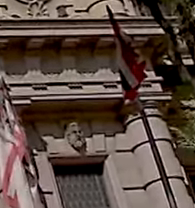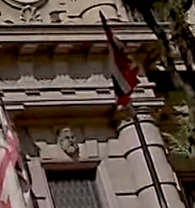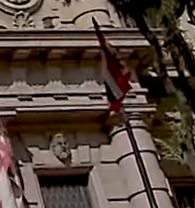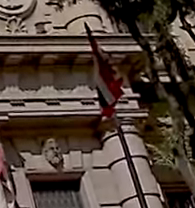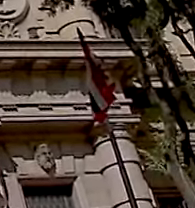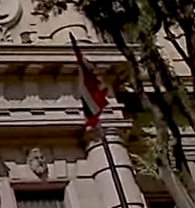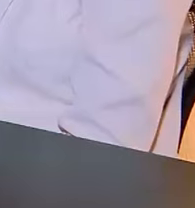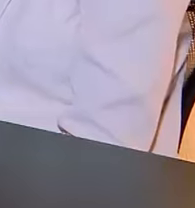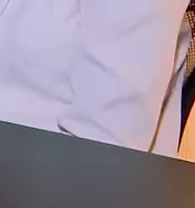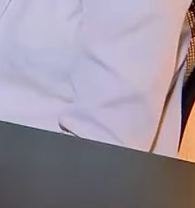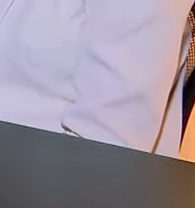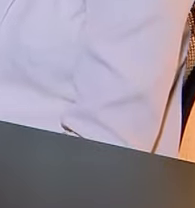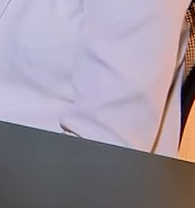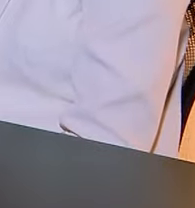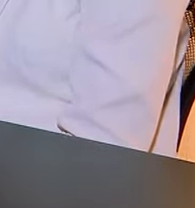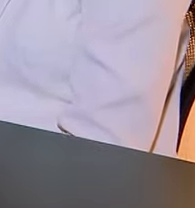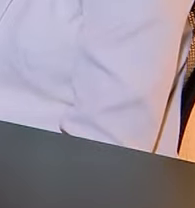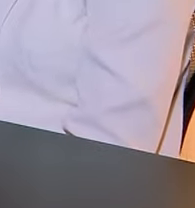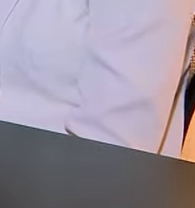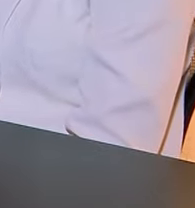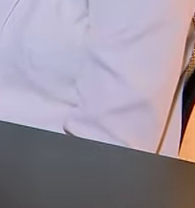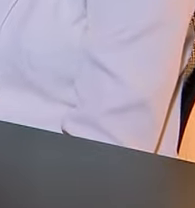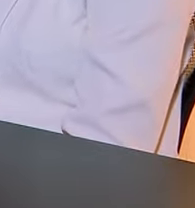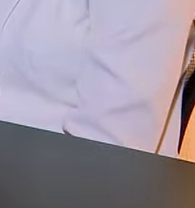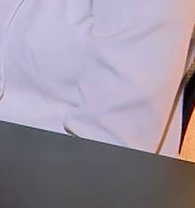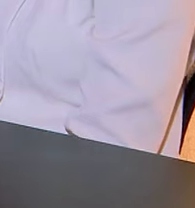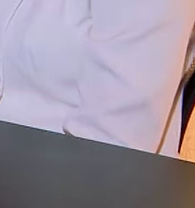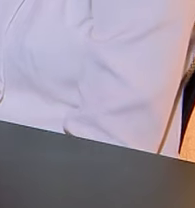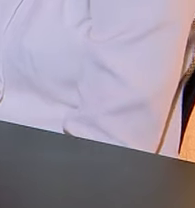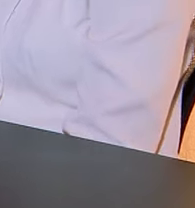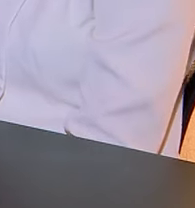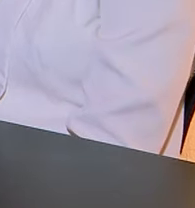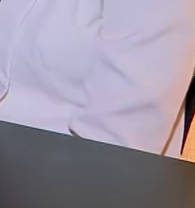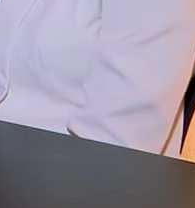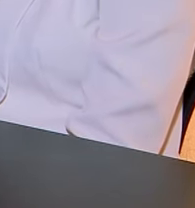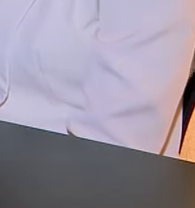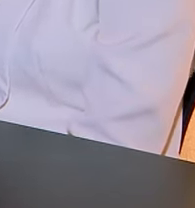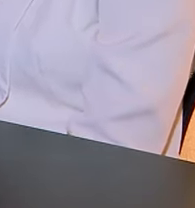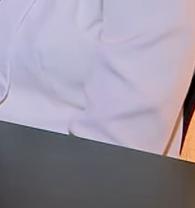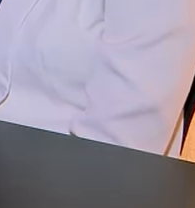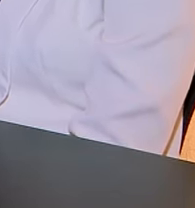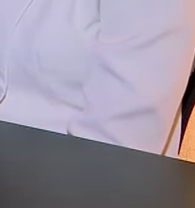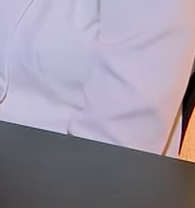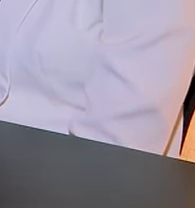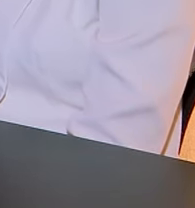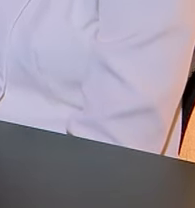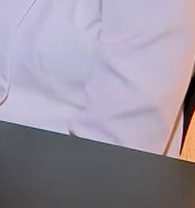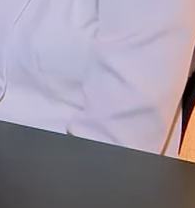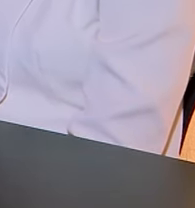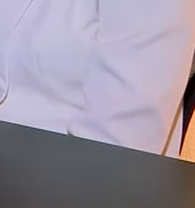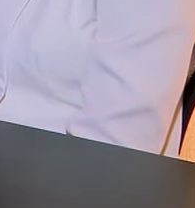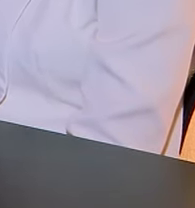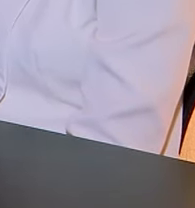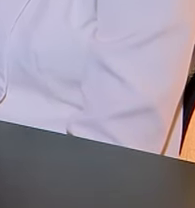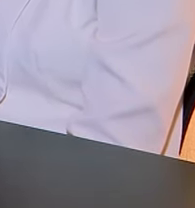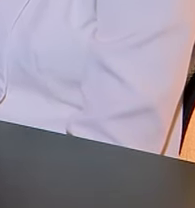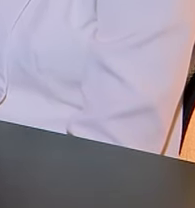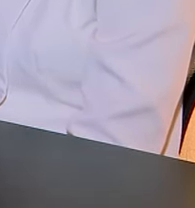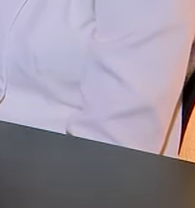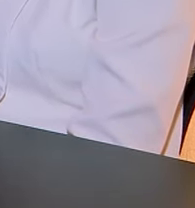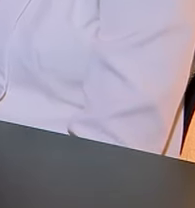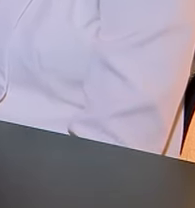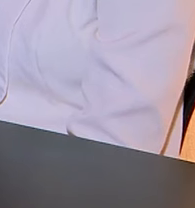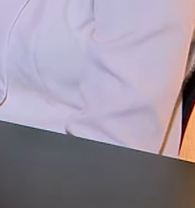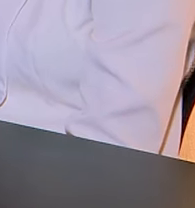Nacional de Justiça A gente poderia simplesmente dizer olha acabou pra gente deu e solicitar o reconhecimento da Maternidade socio